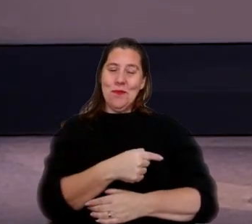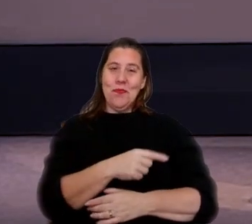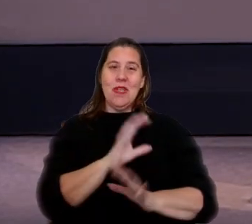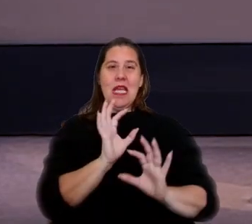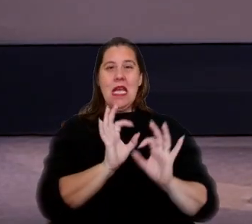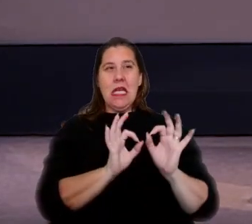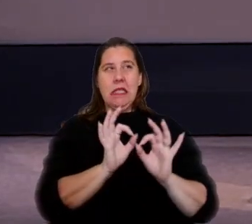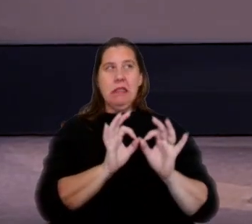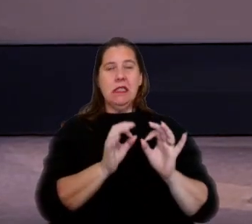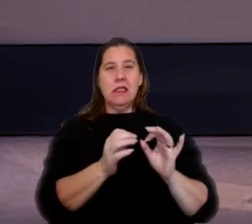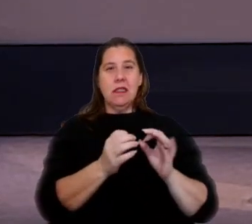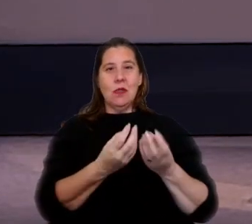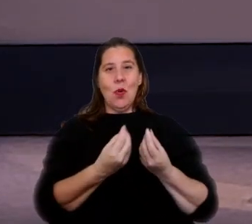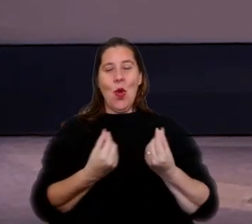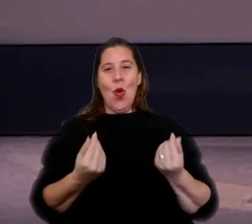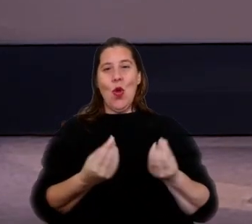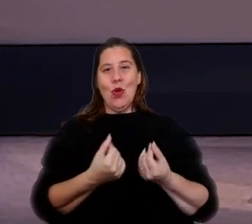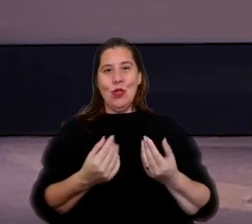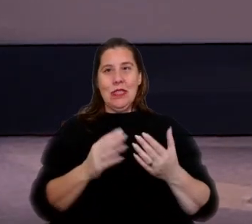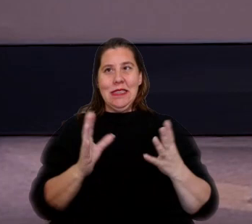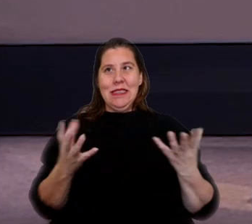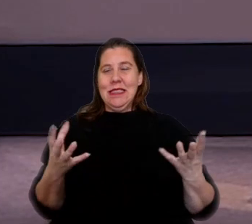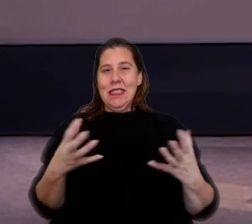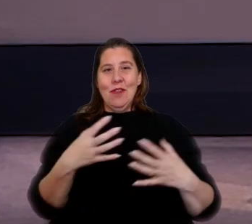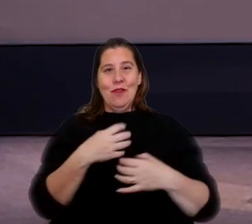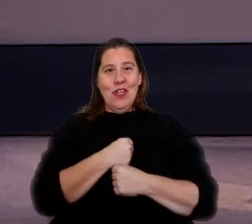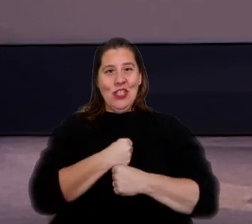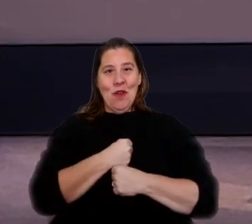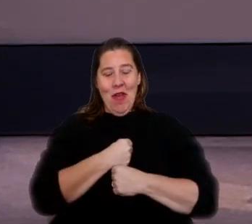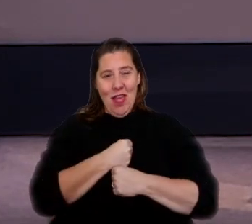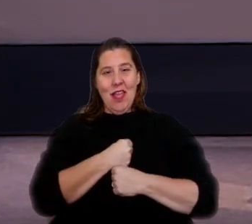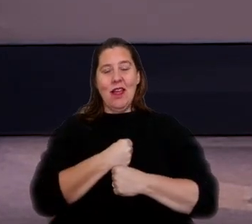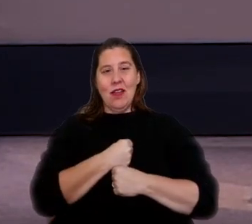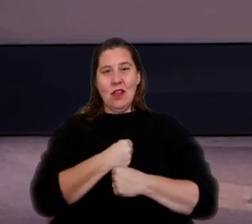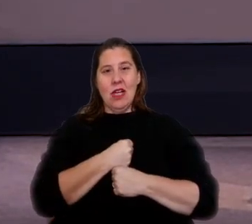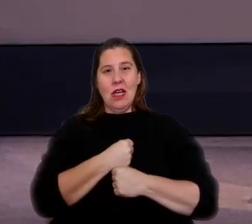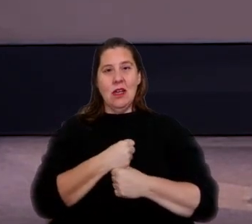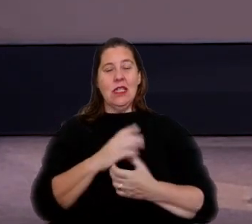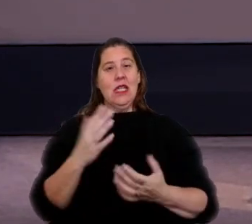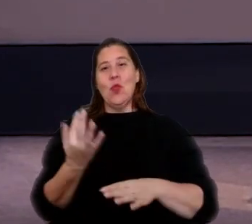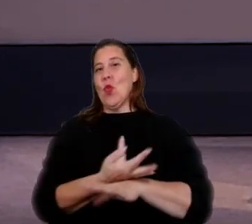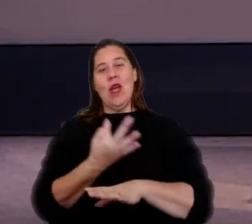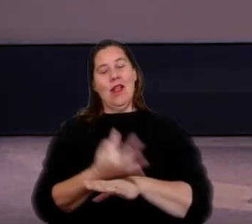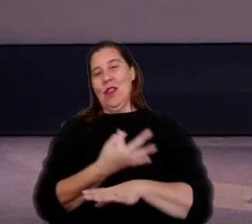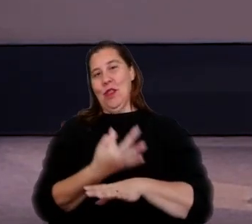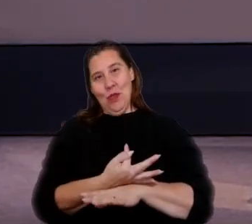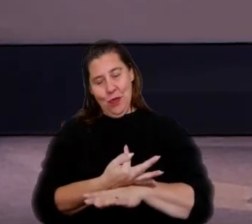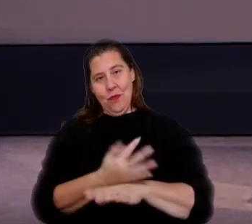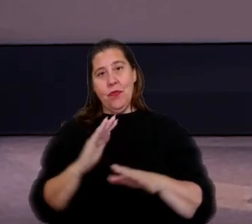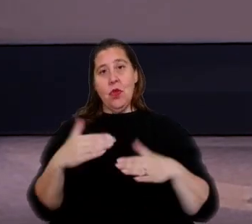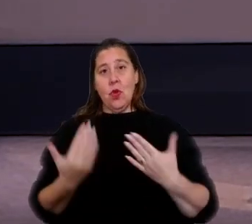Léo. E isso cria uma situação de close, de fechamento. O fechamento é que é